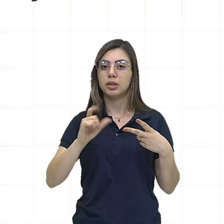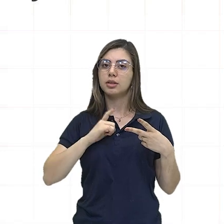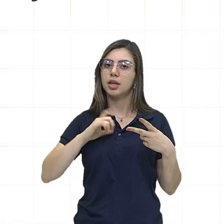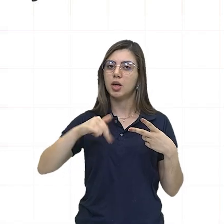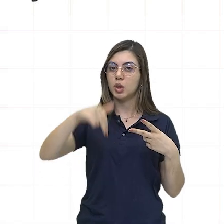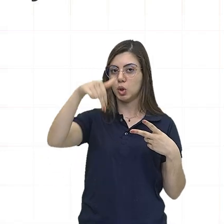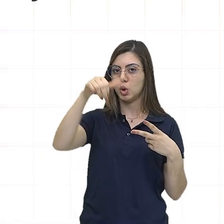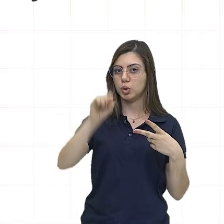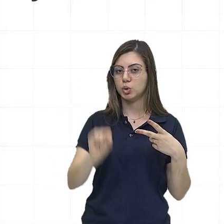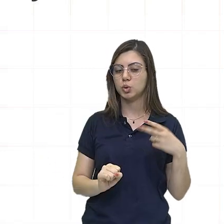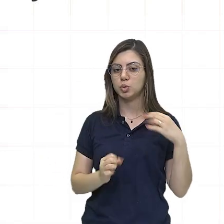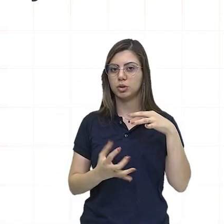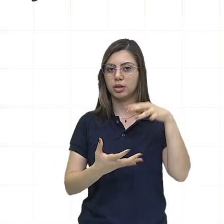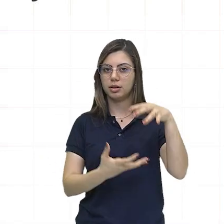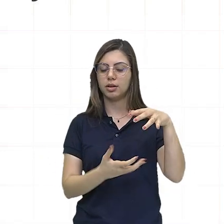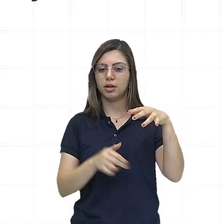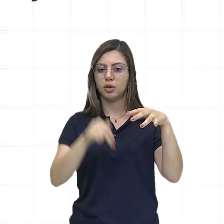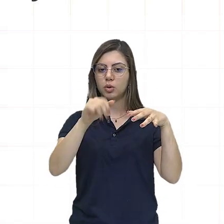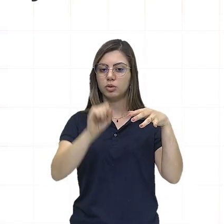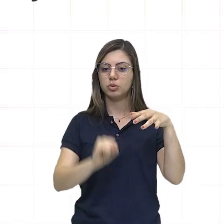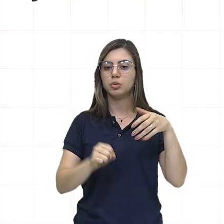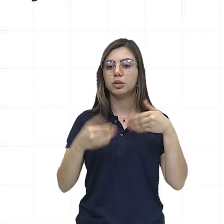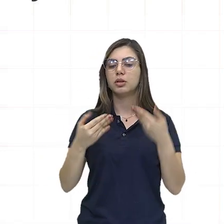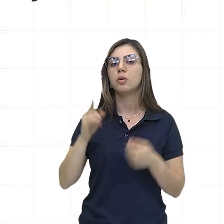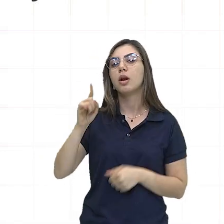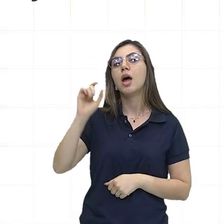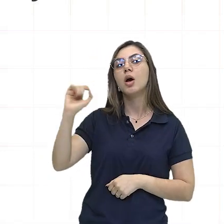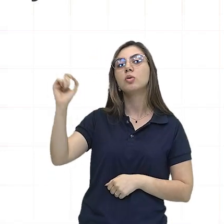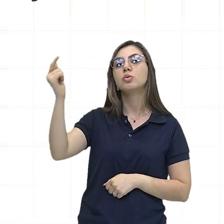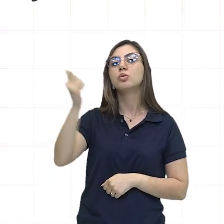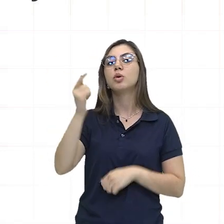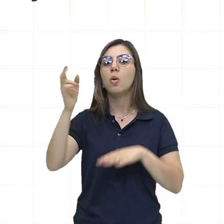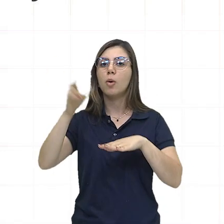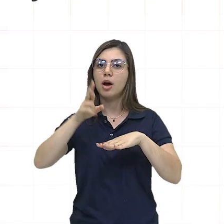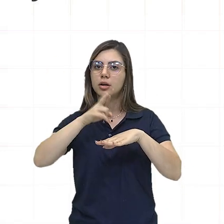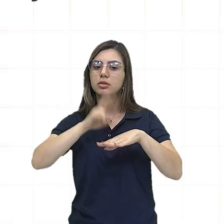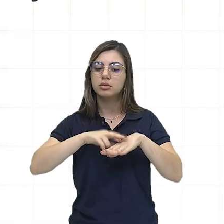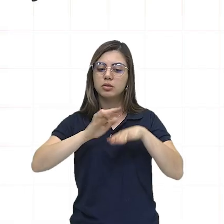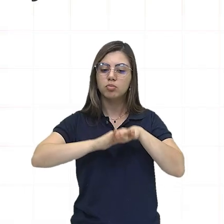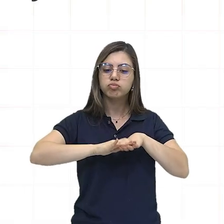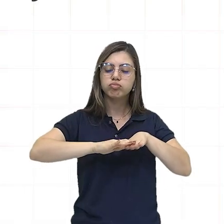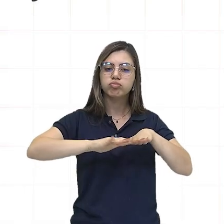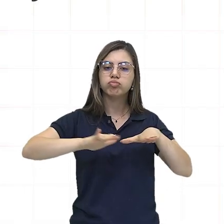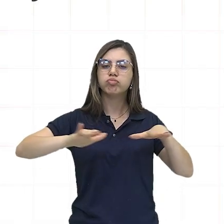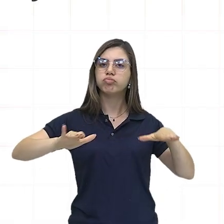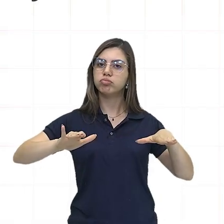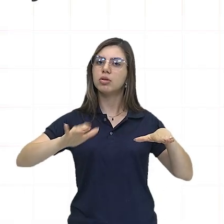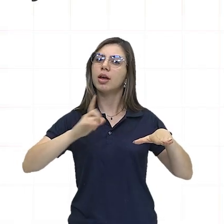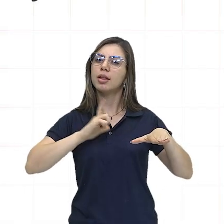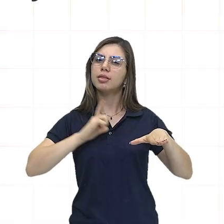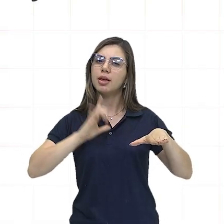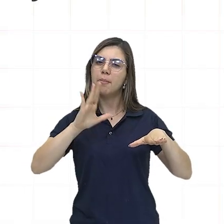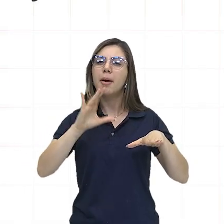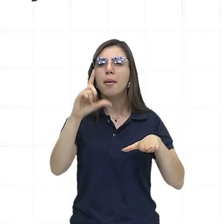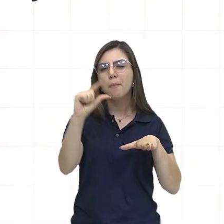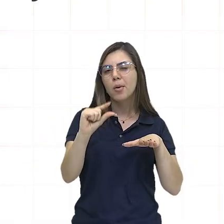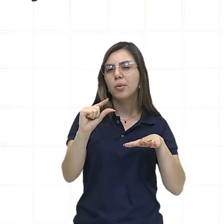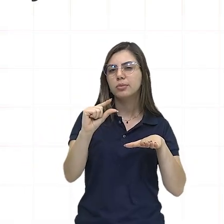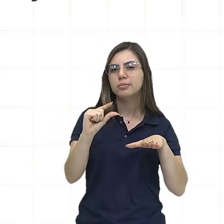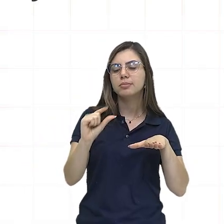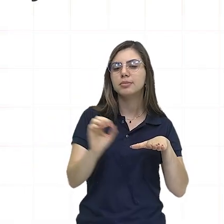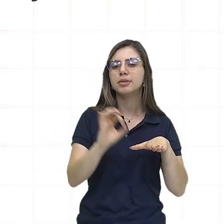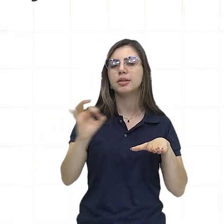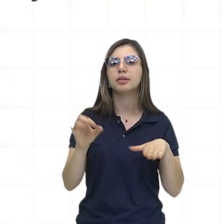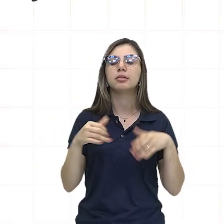temperada sul, compreendem as áreas onde os raios solares eles atingem a superfície de maneira pouco